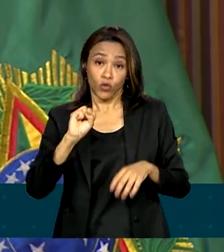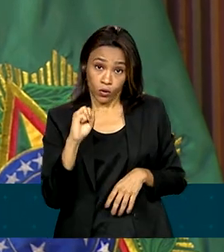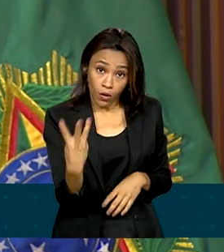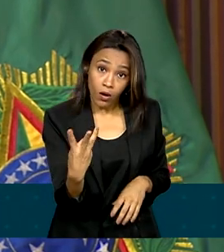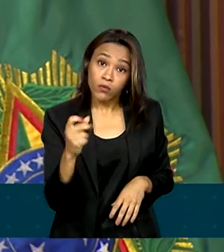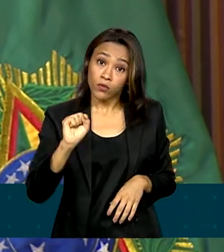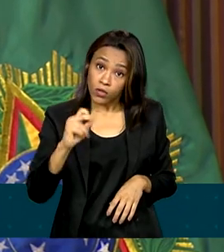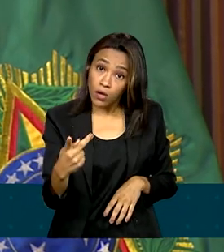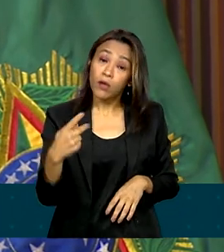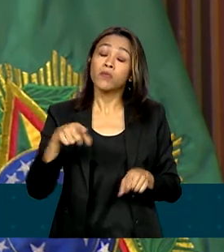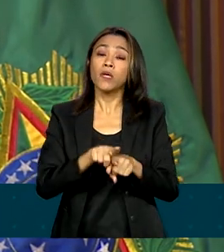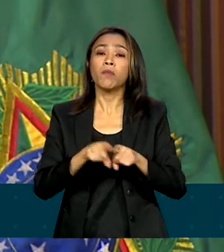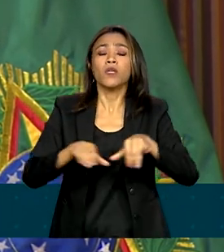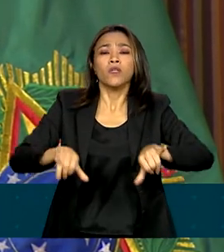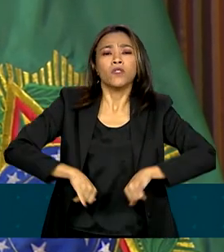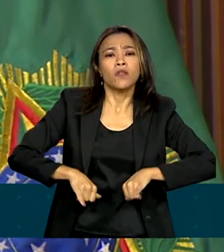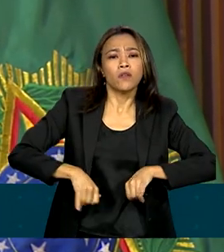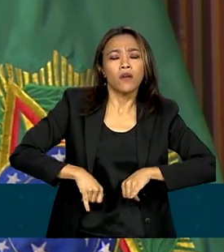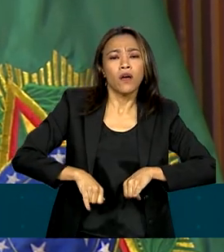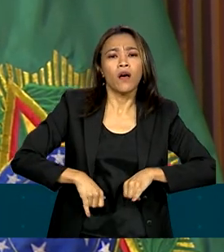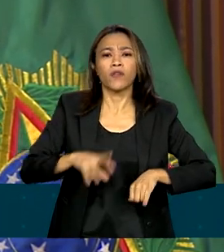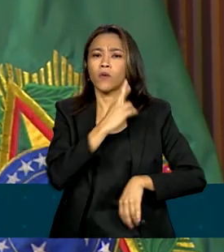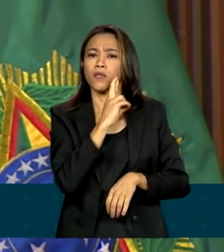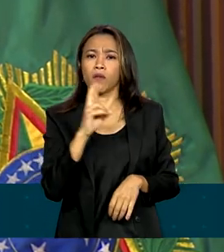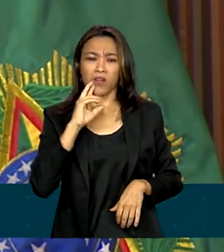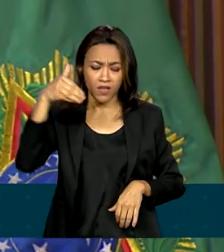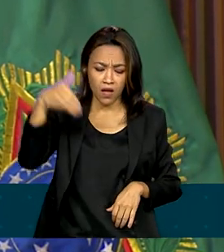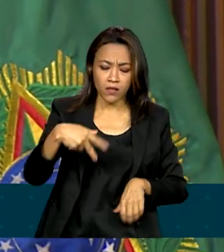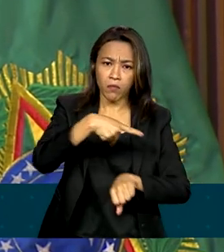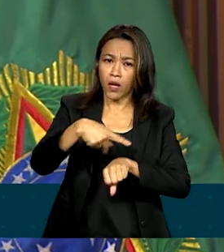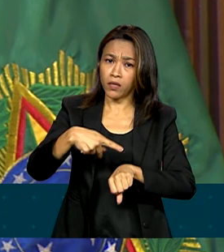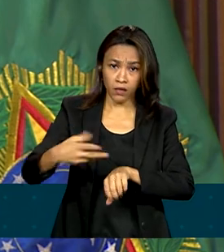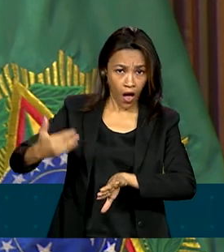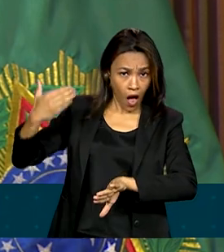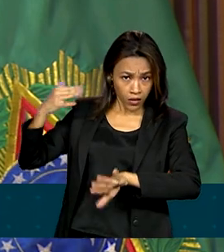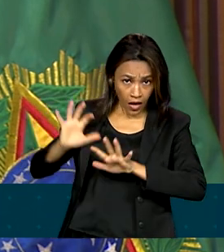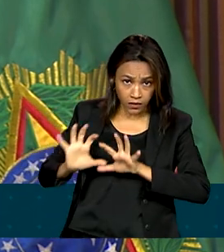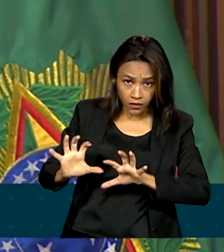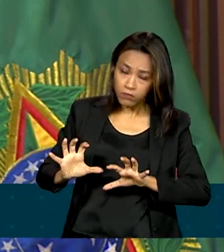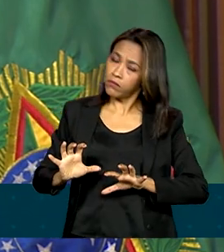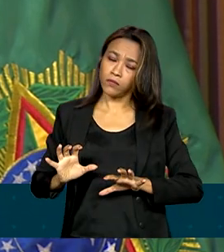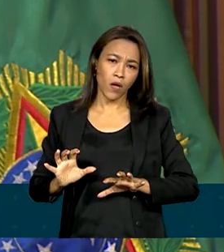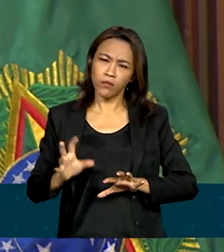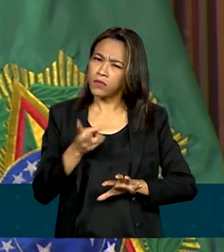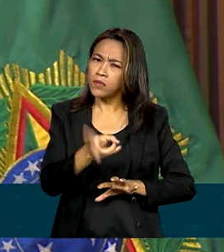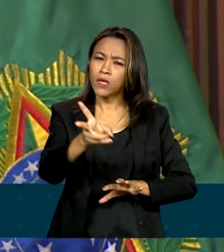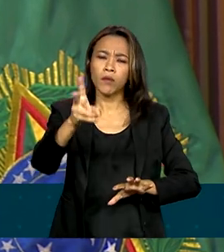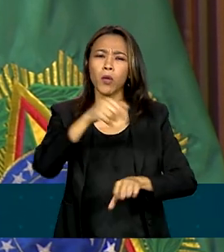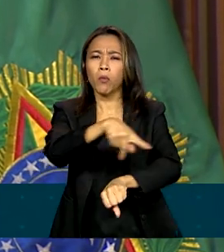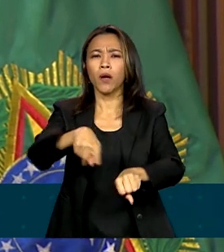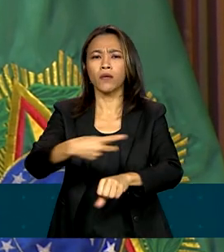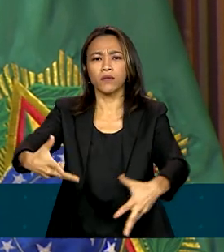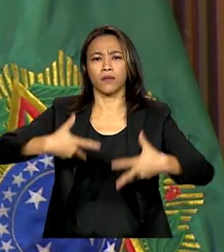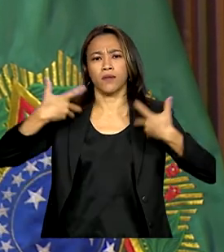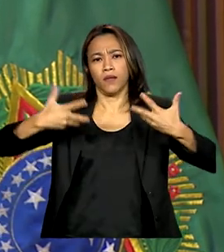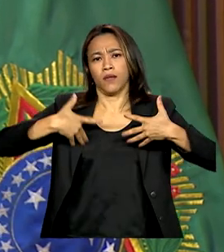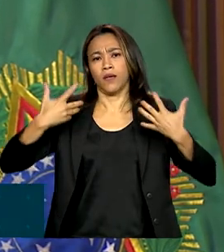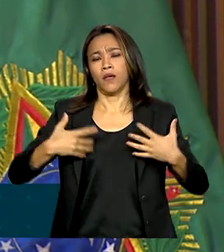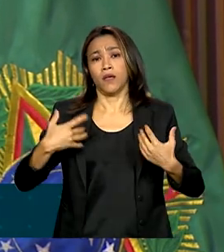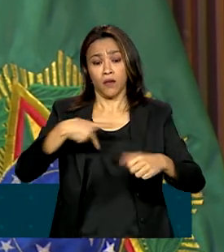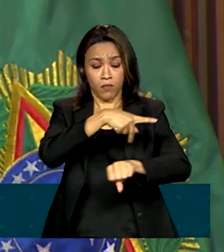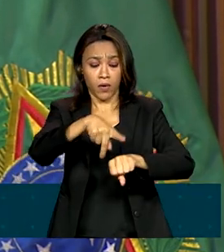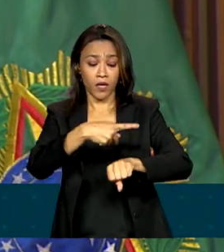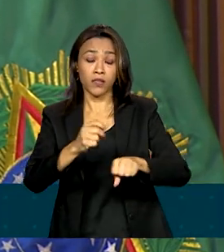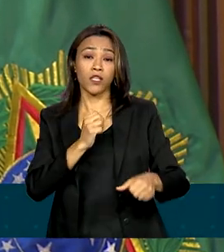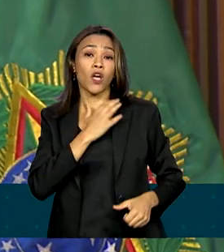gente sofre no restaurante. Esse país nunca foi assim. Esse país sempre foi alegre, esse país gostava do